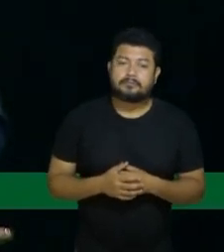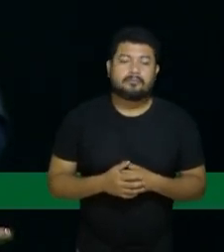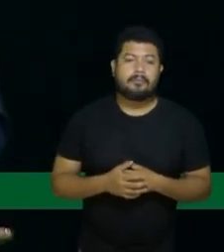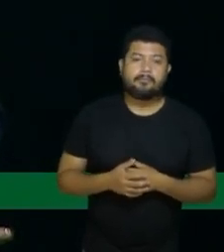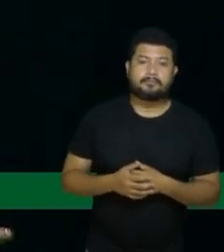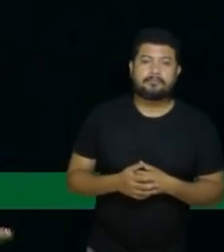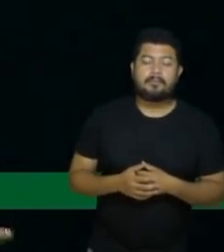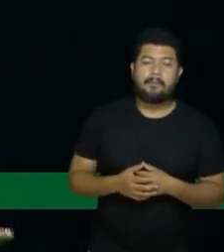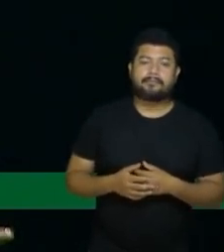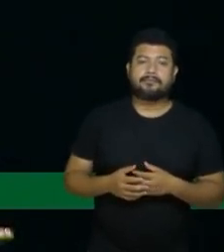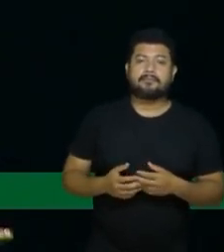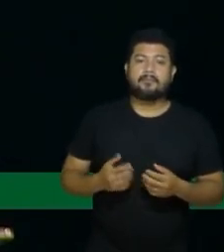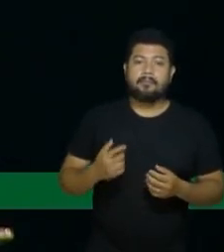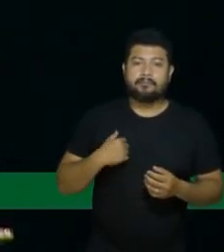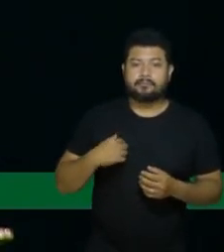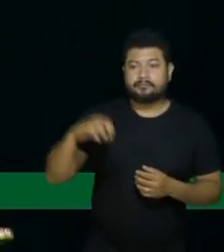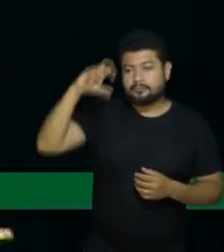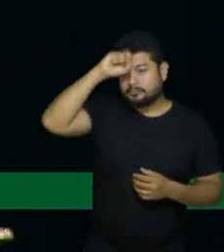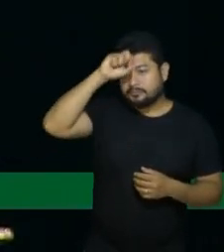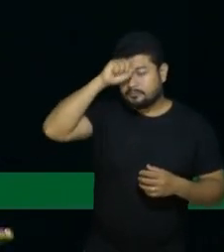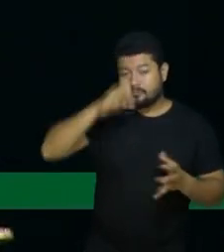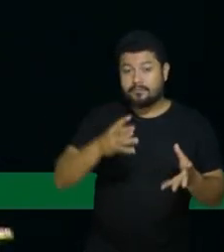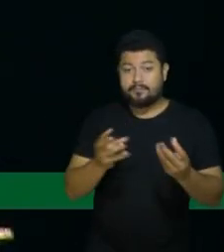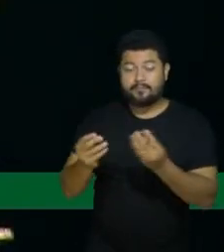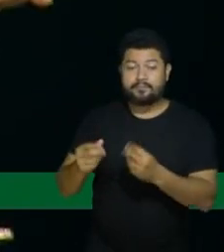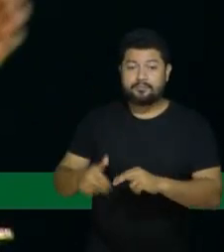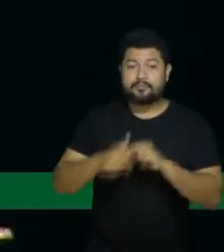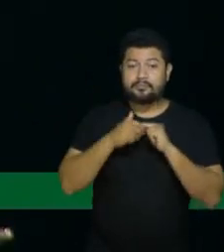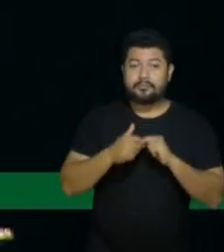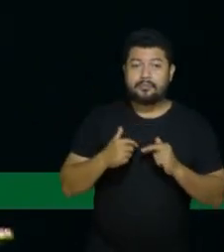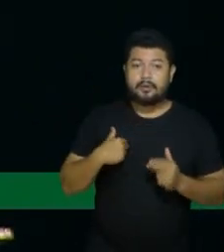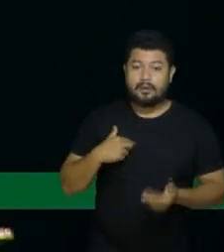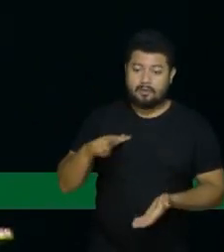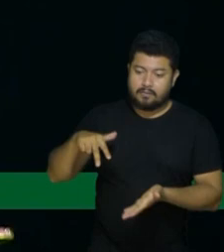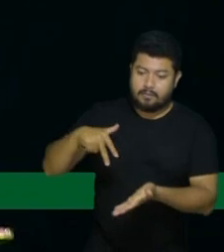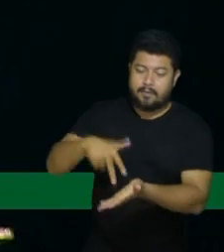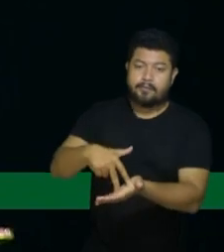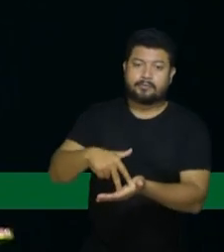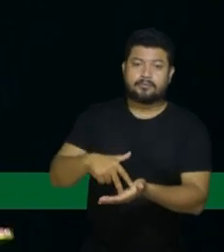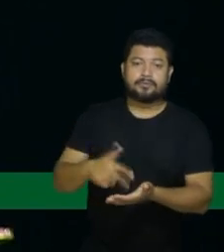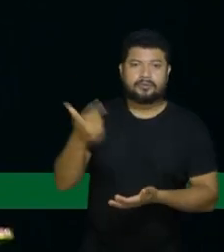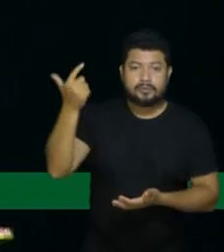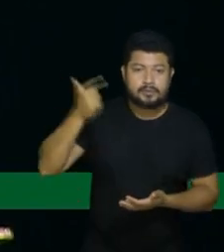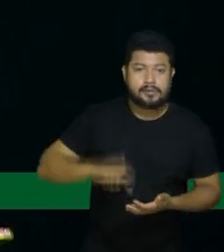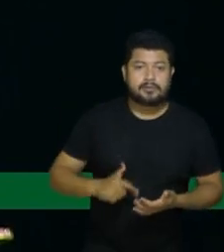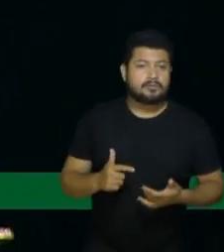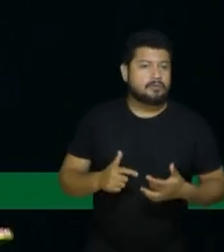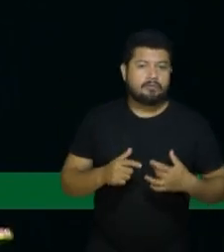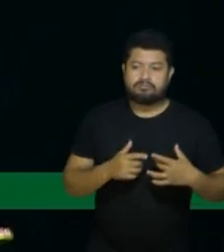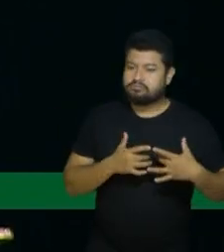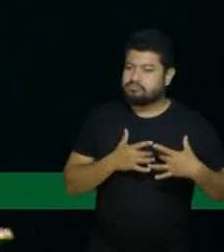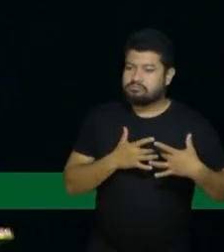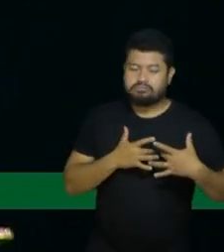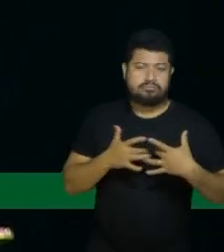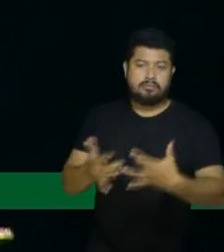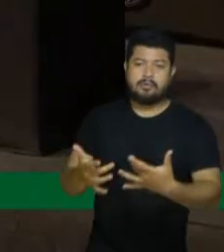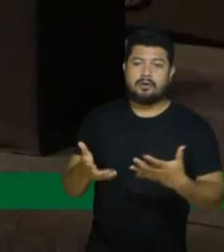aqui tanto por isso eu t aqui me colocando mais uma vez à disposição